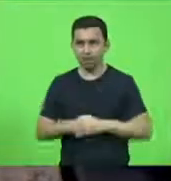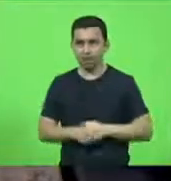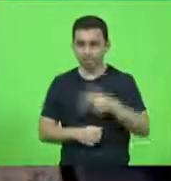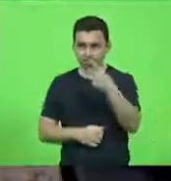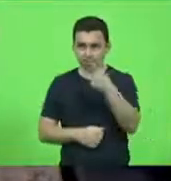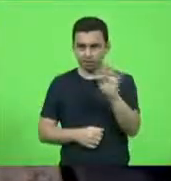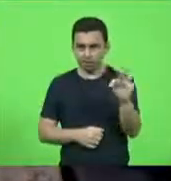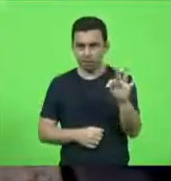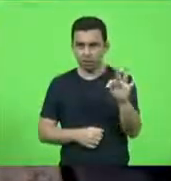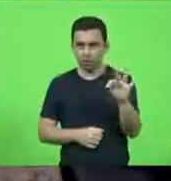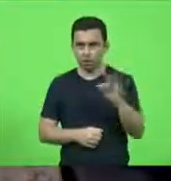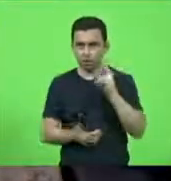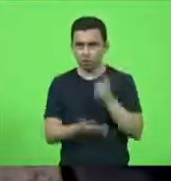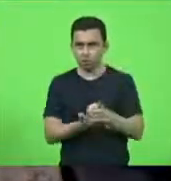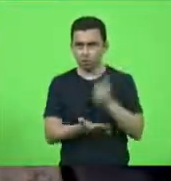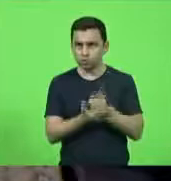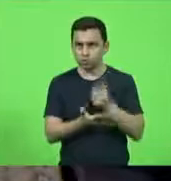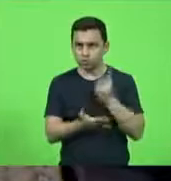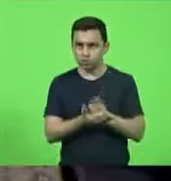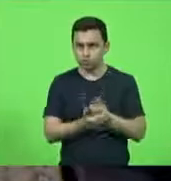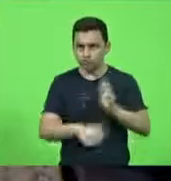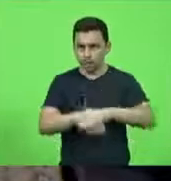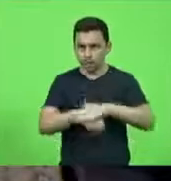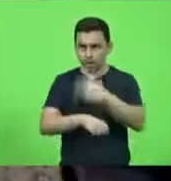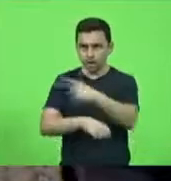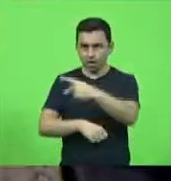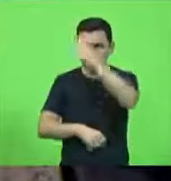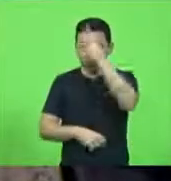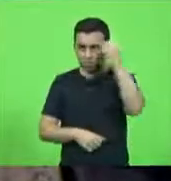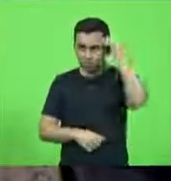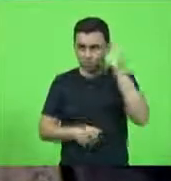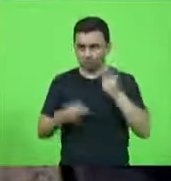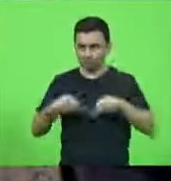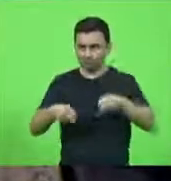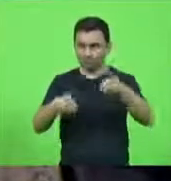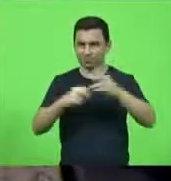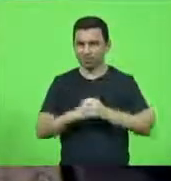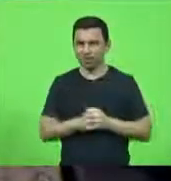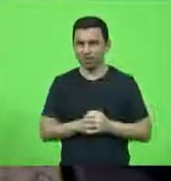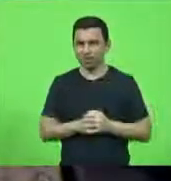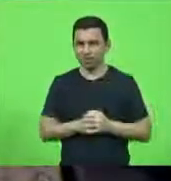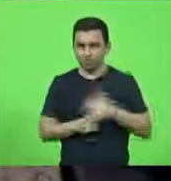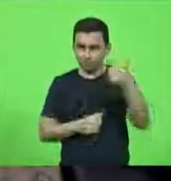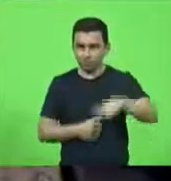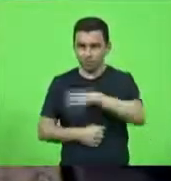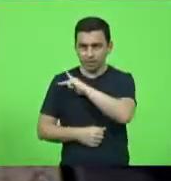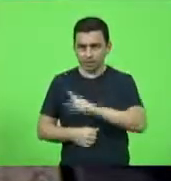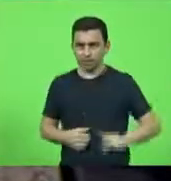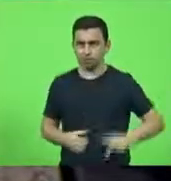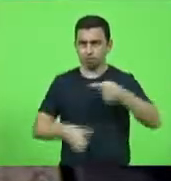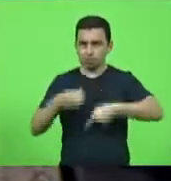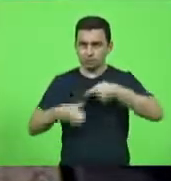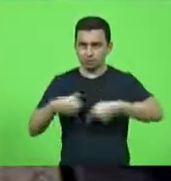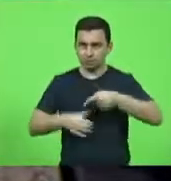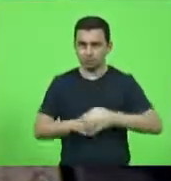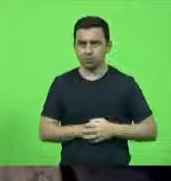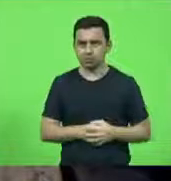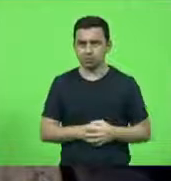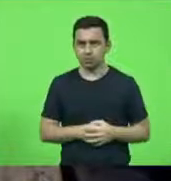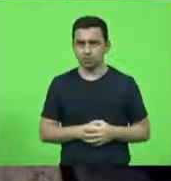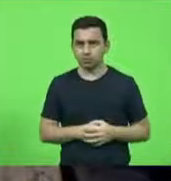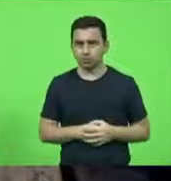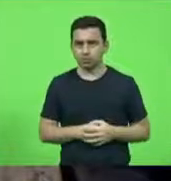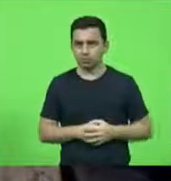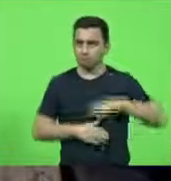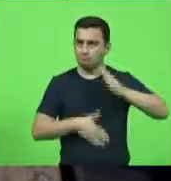de novo, na figura da deputada Luciane Carminati, será, de novo, a presidente da comissão para